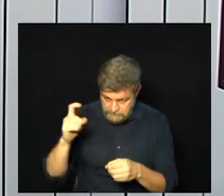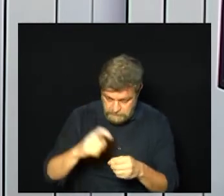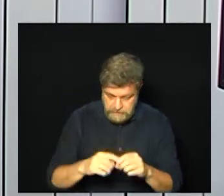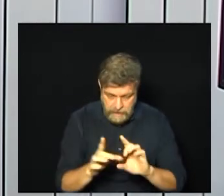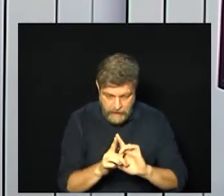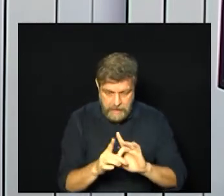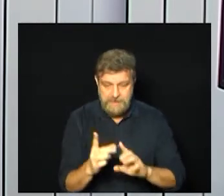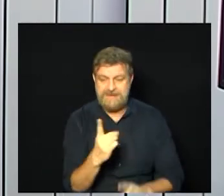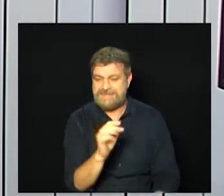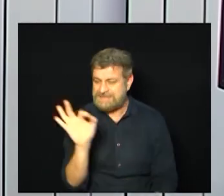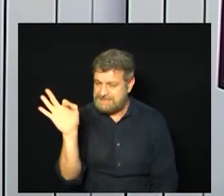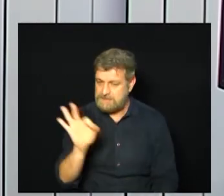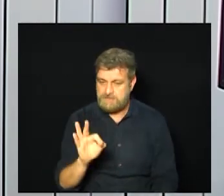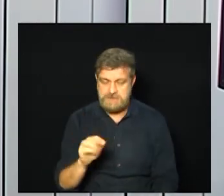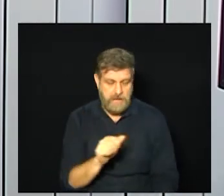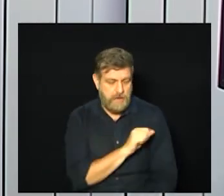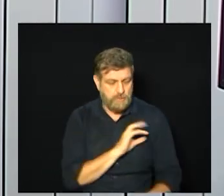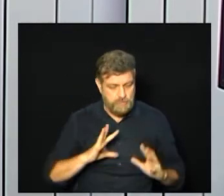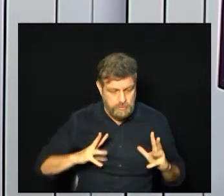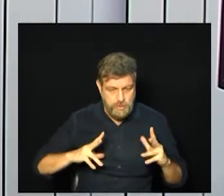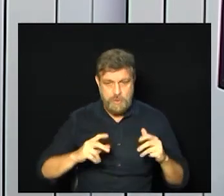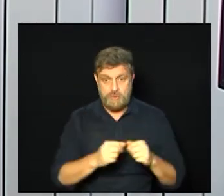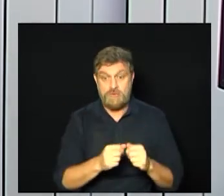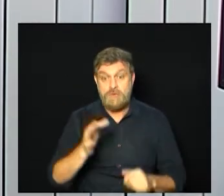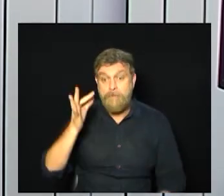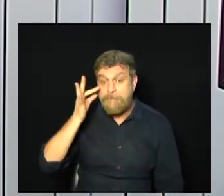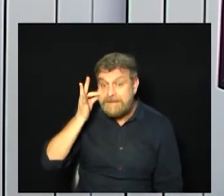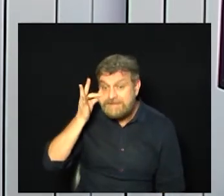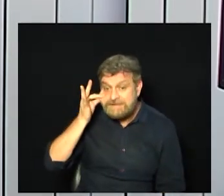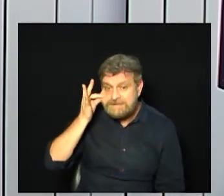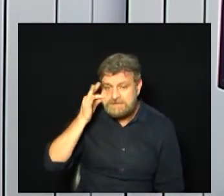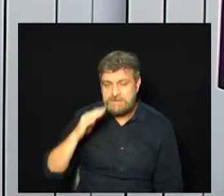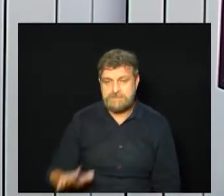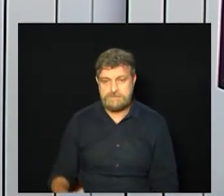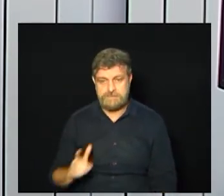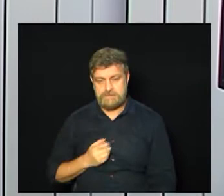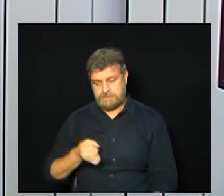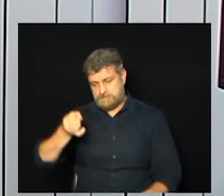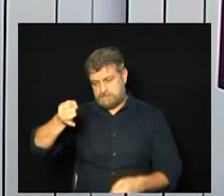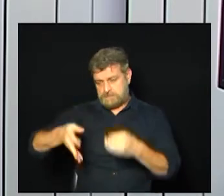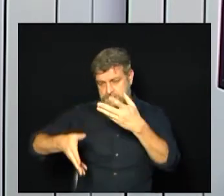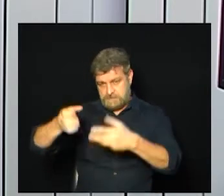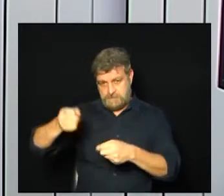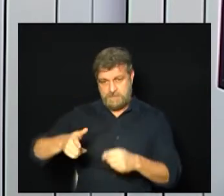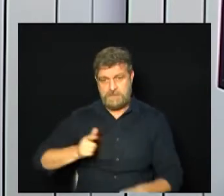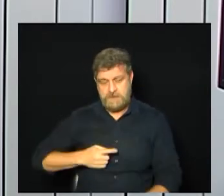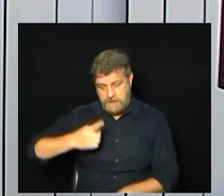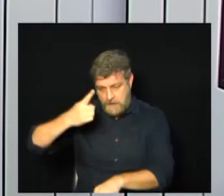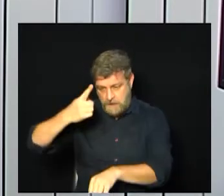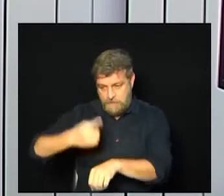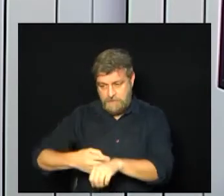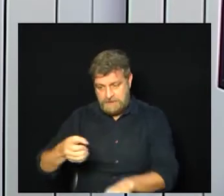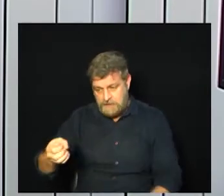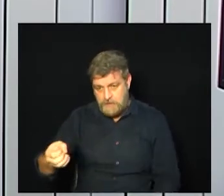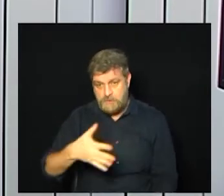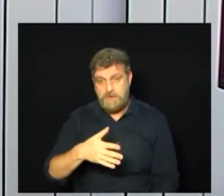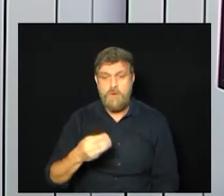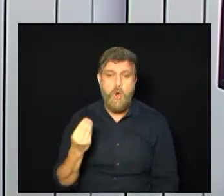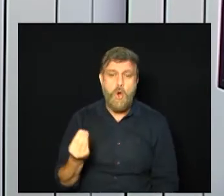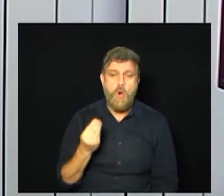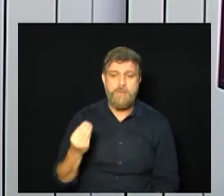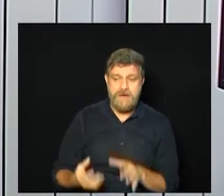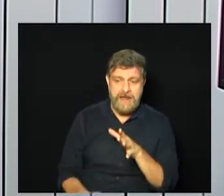de 100% dos alunos em ensino presencial. Então, para falar sobre este novo momento e como fica até o